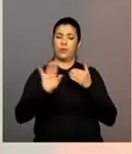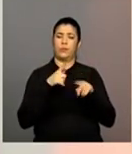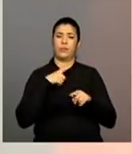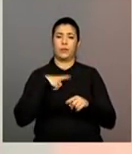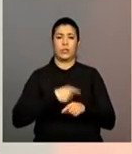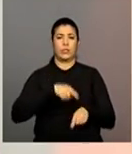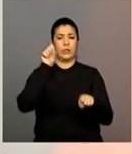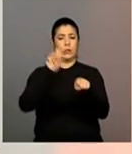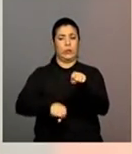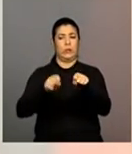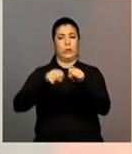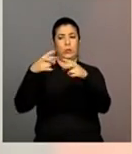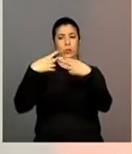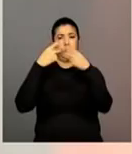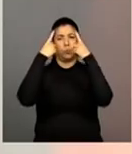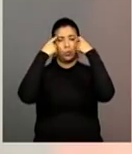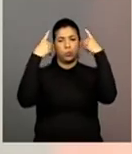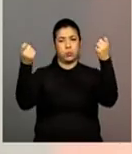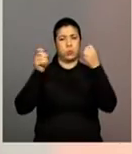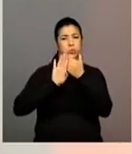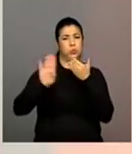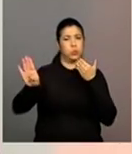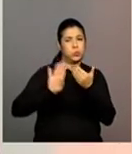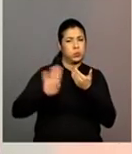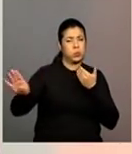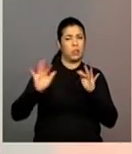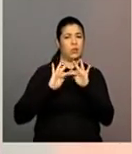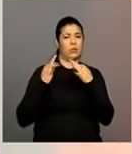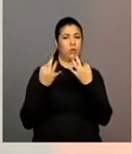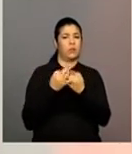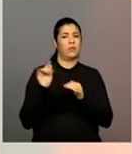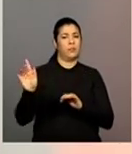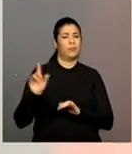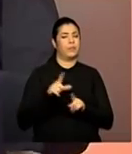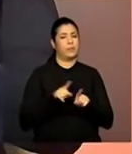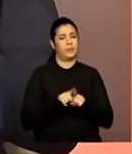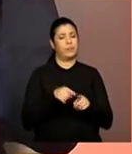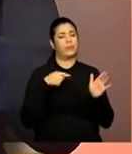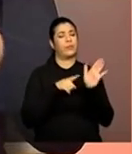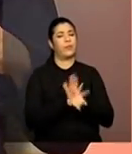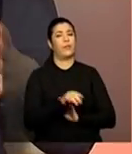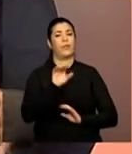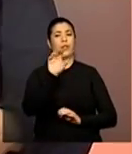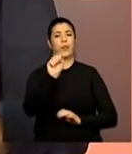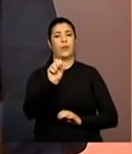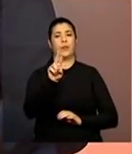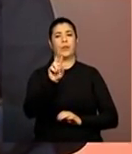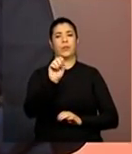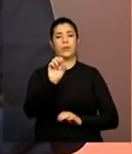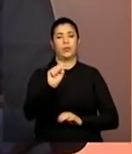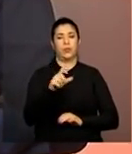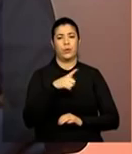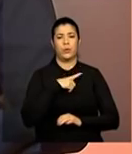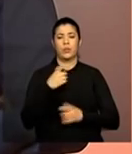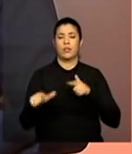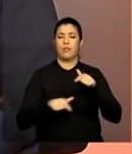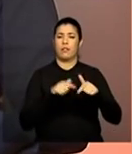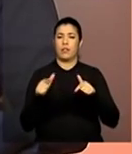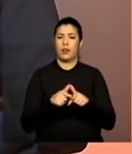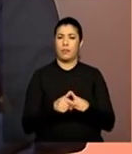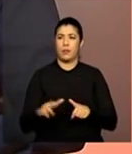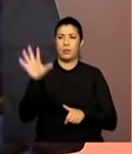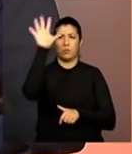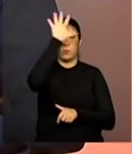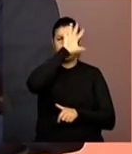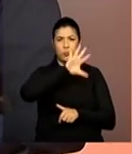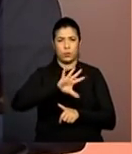violação de direitos e um risco de apartamentos do convívio familiar e o suas o sistema único da Assistência Social Abarca